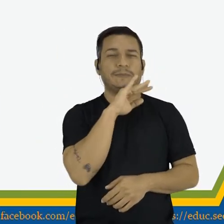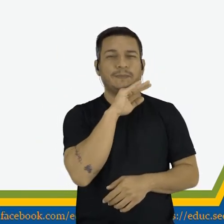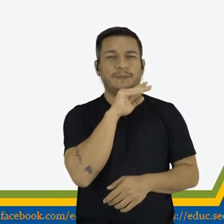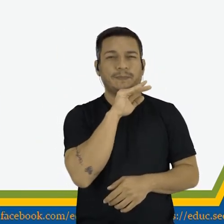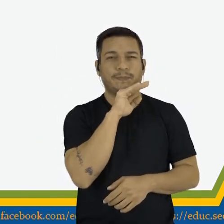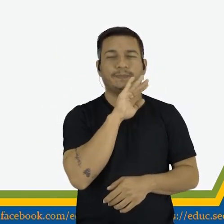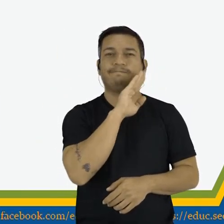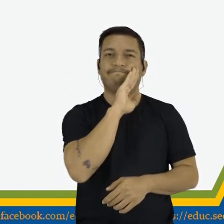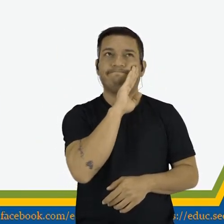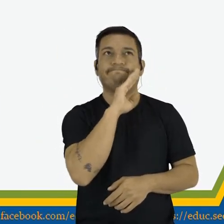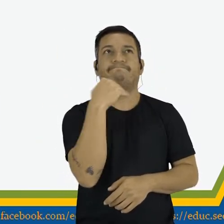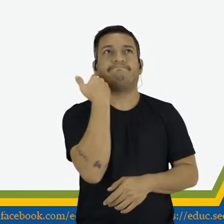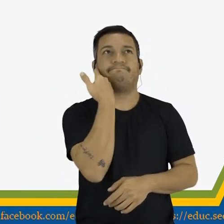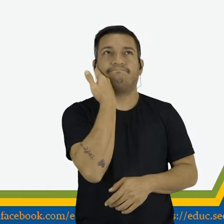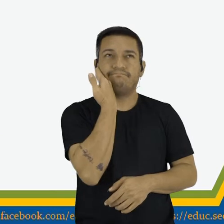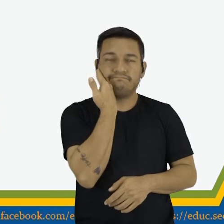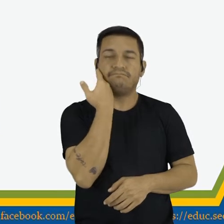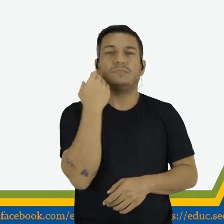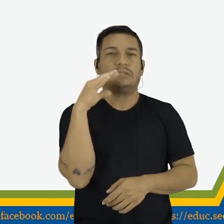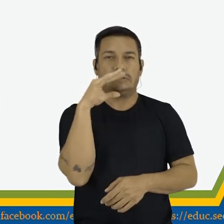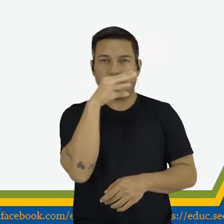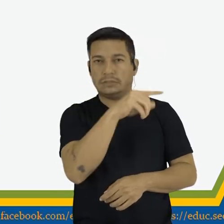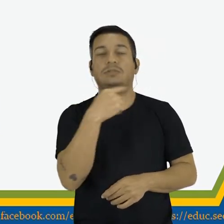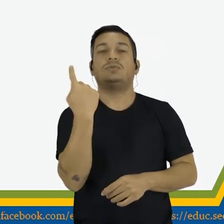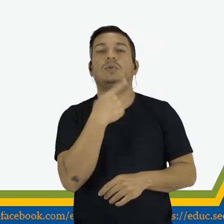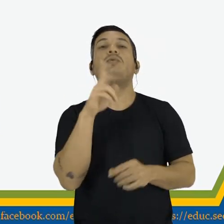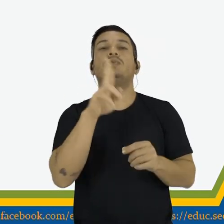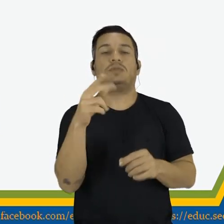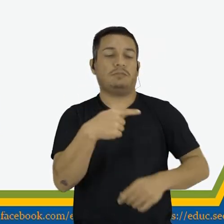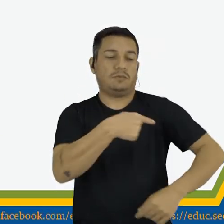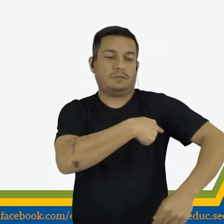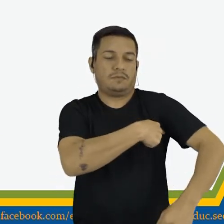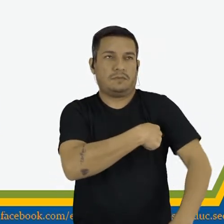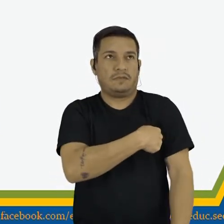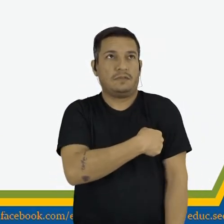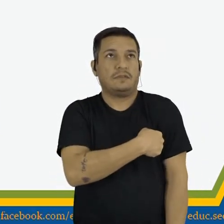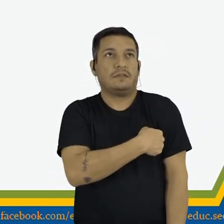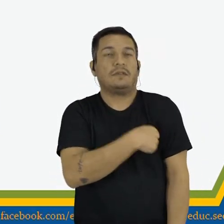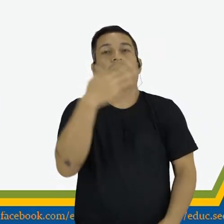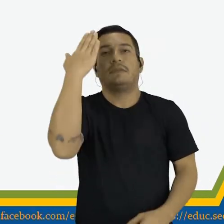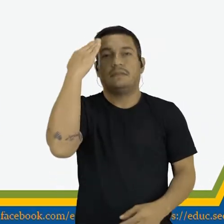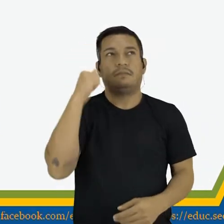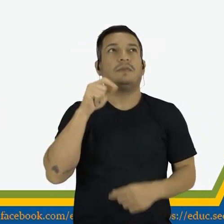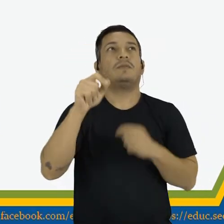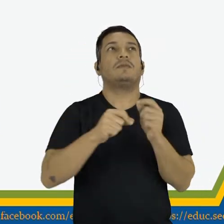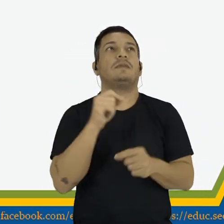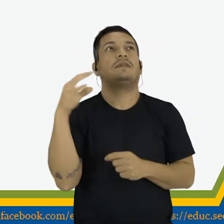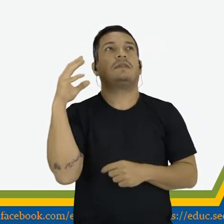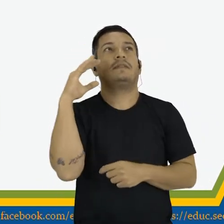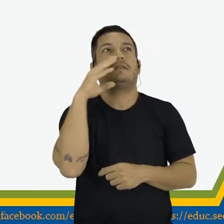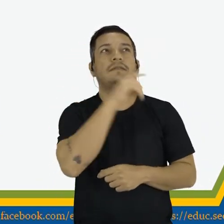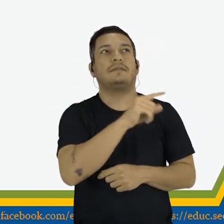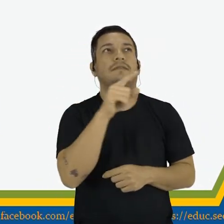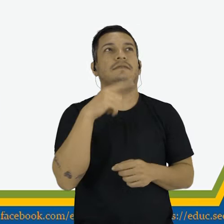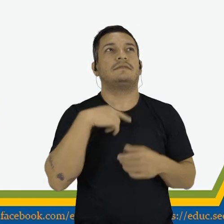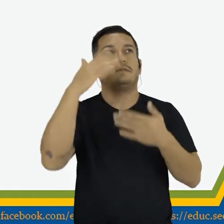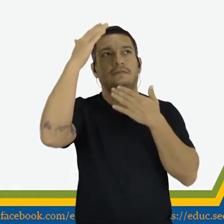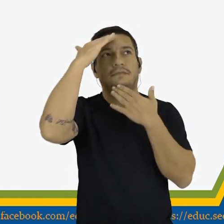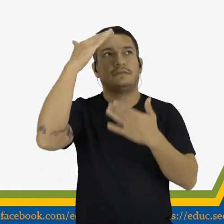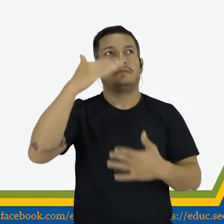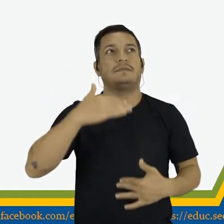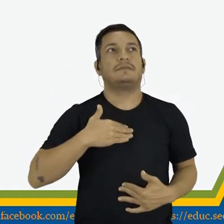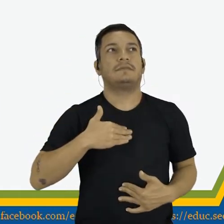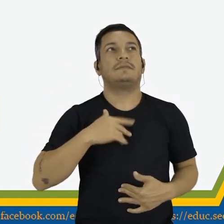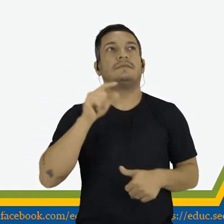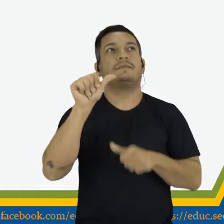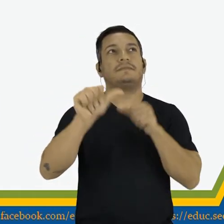nós utilizamos o termômetro para saber a nossa temperatura, para saber a temperatura do nosso corpo. Então essa é